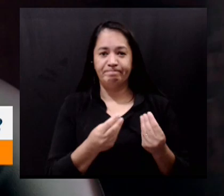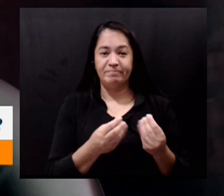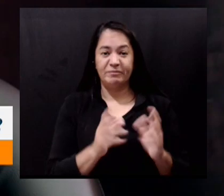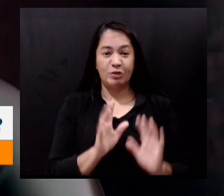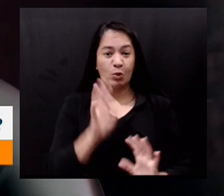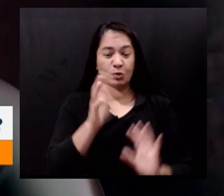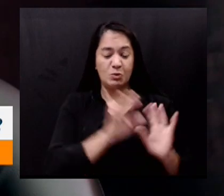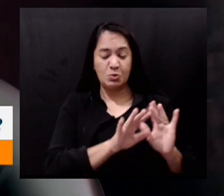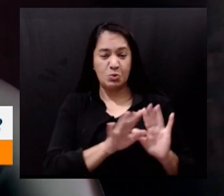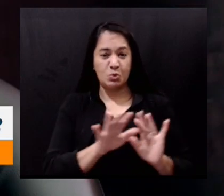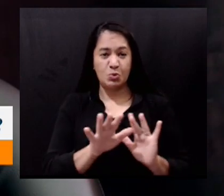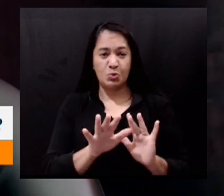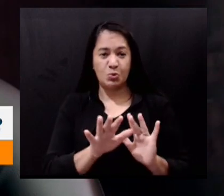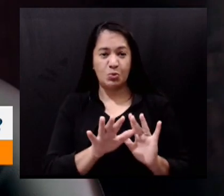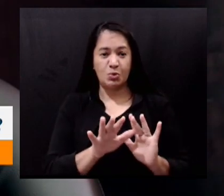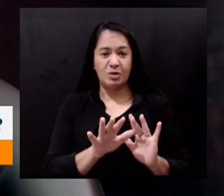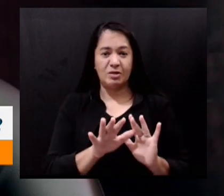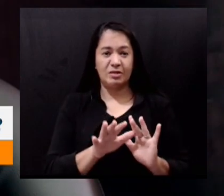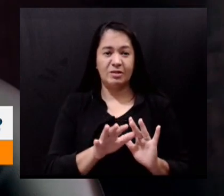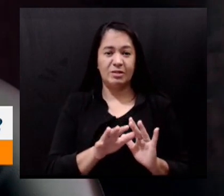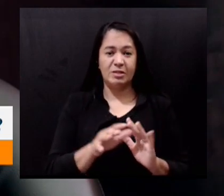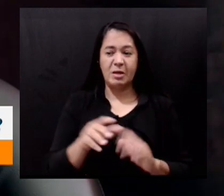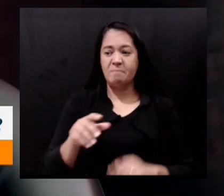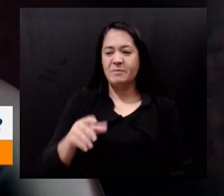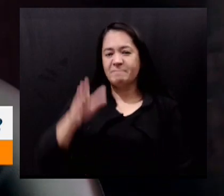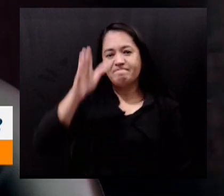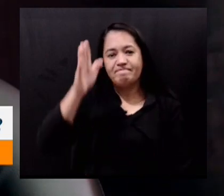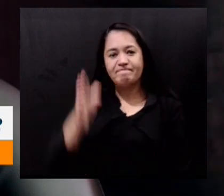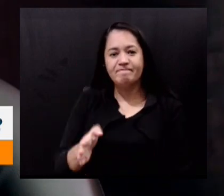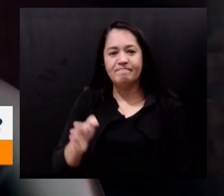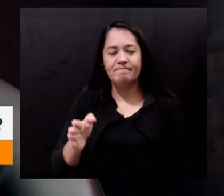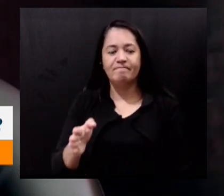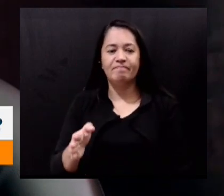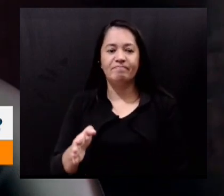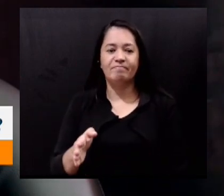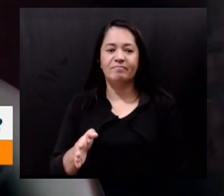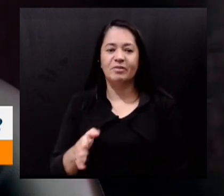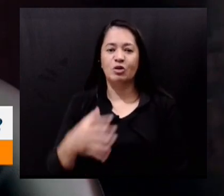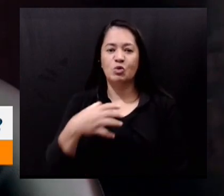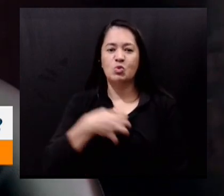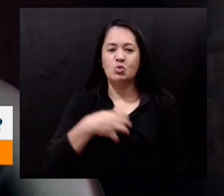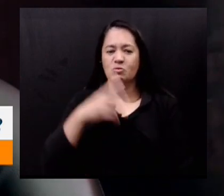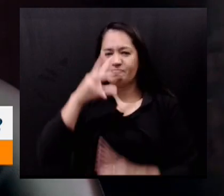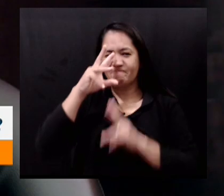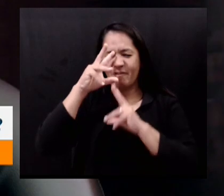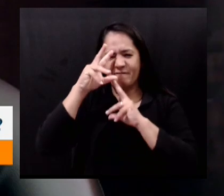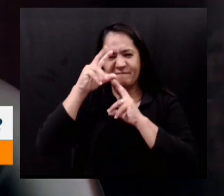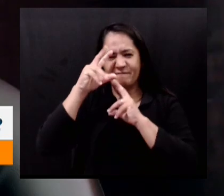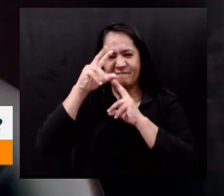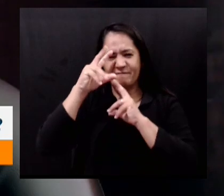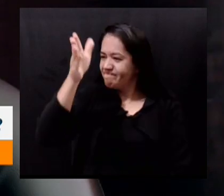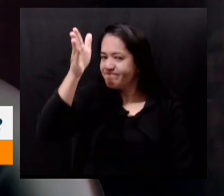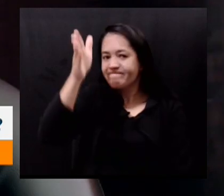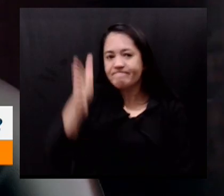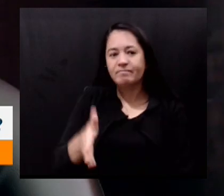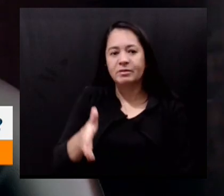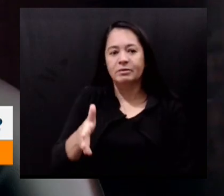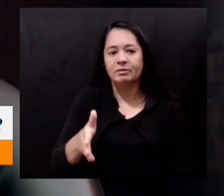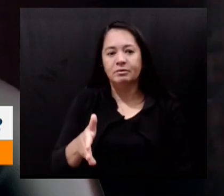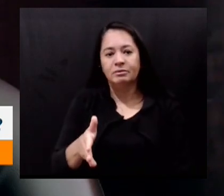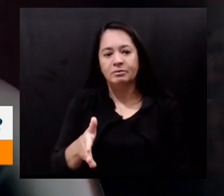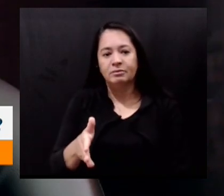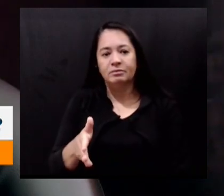e é mais pontual. Ele É, vem com uma vem com força uma força pontual pontual, né? e